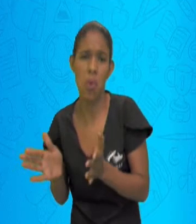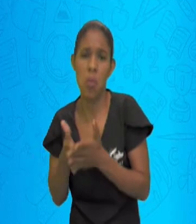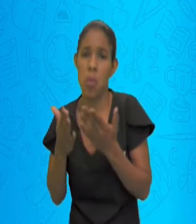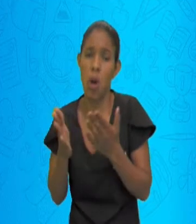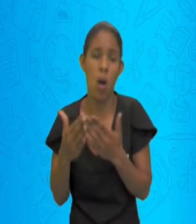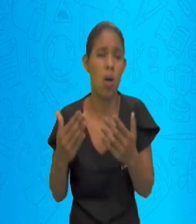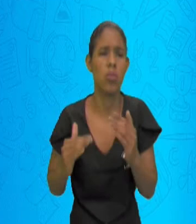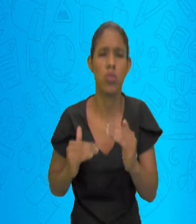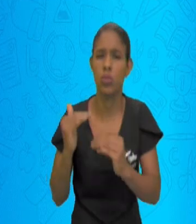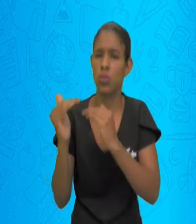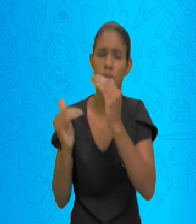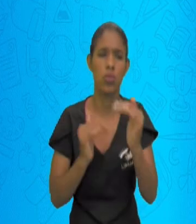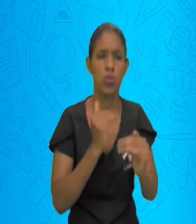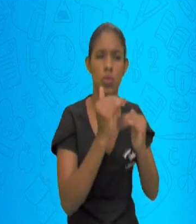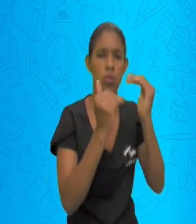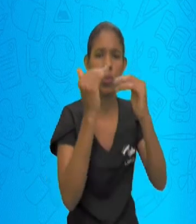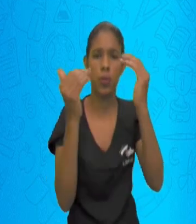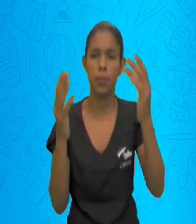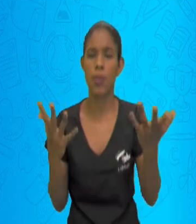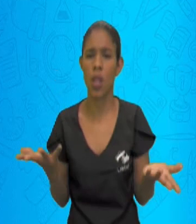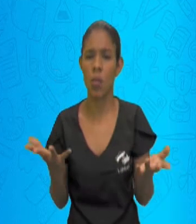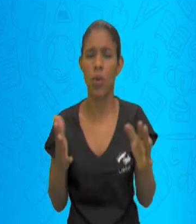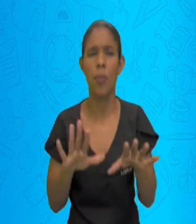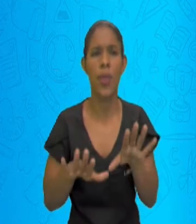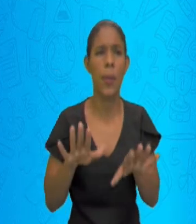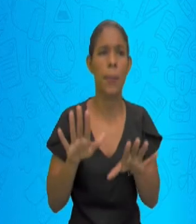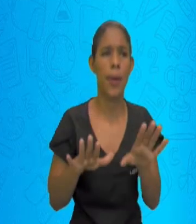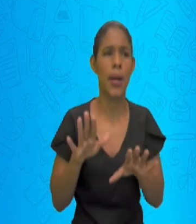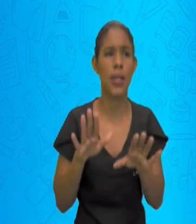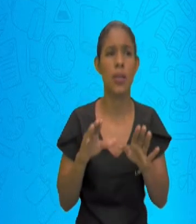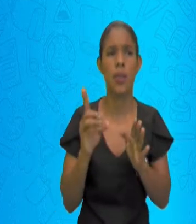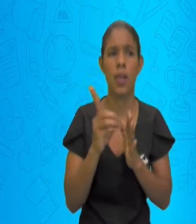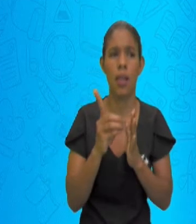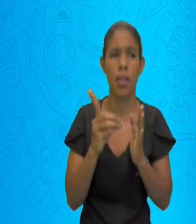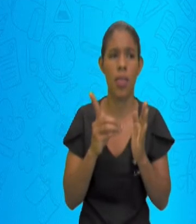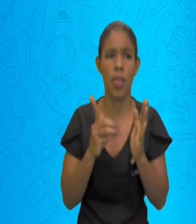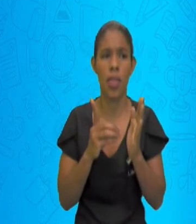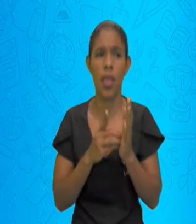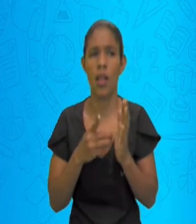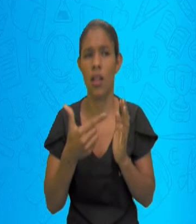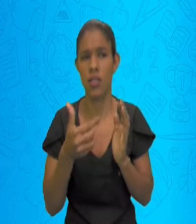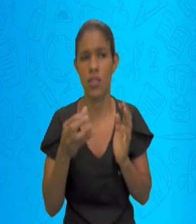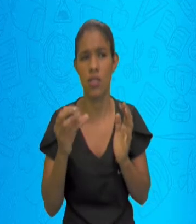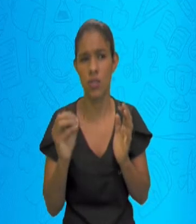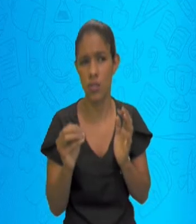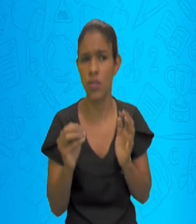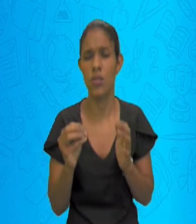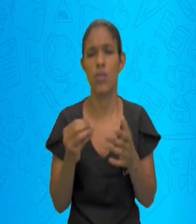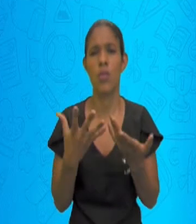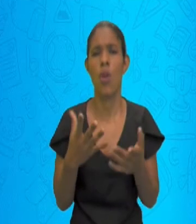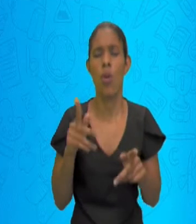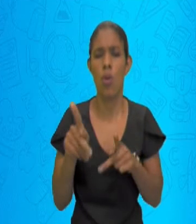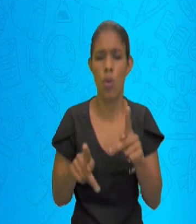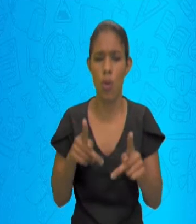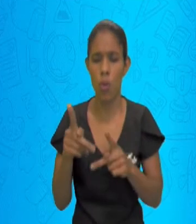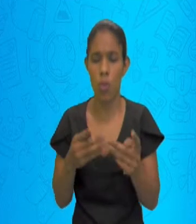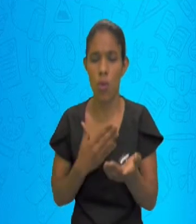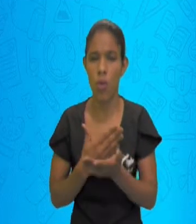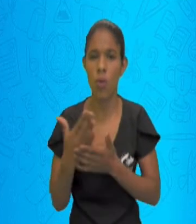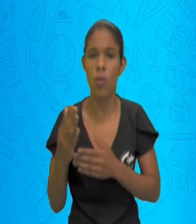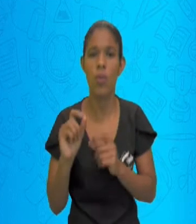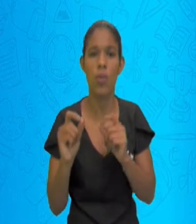de 1910, os corsos surgiram como os carros conversíveis da elite carioca, desfilando pela